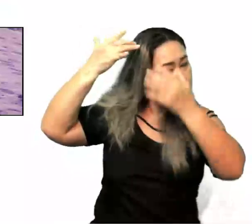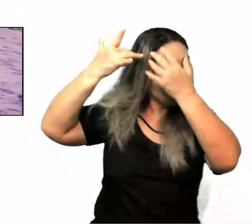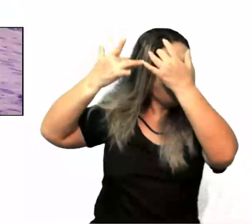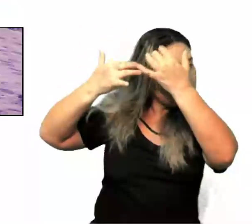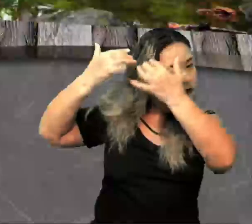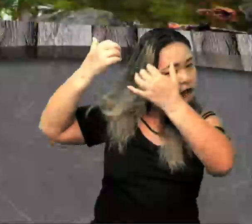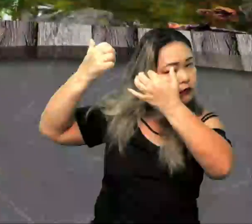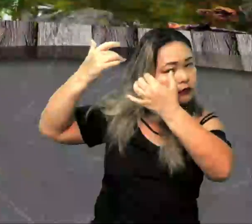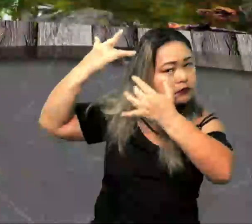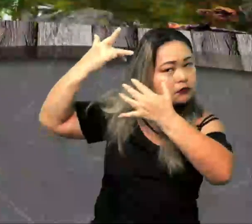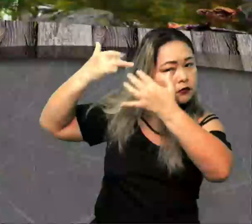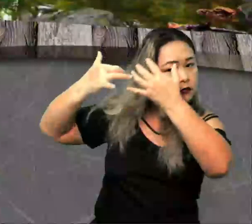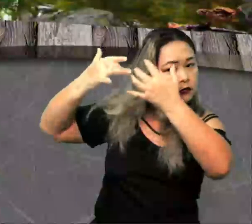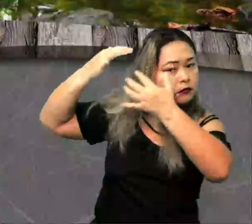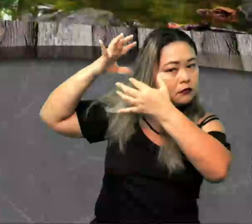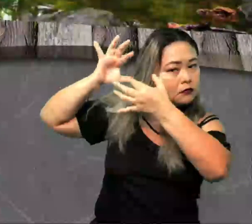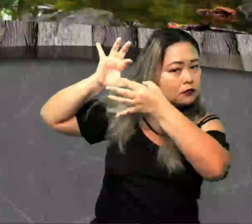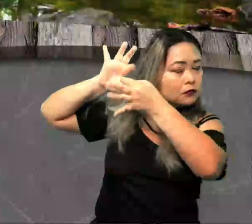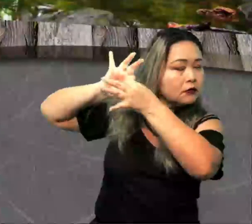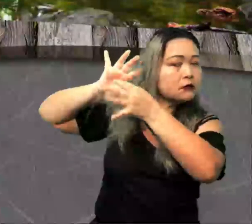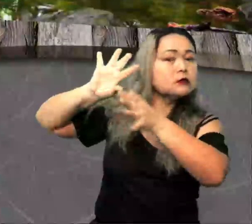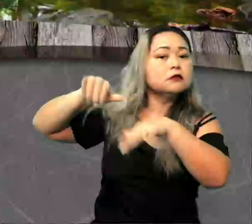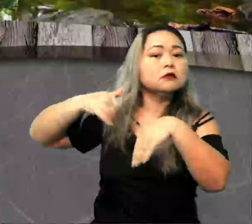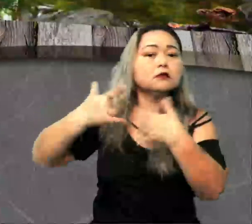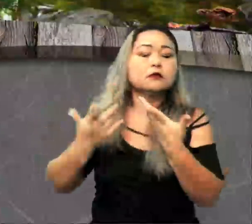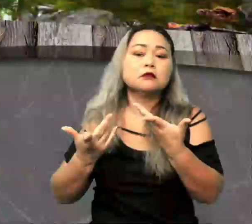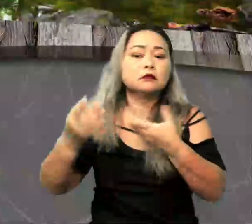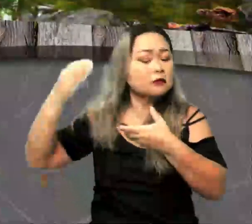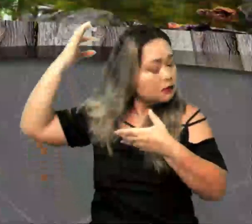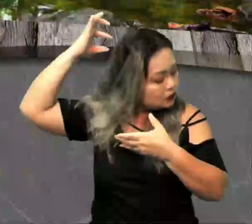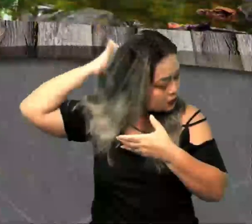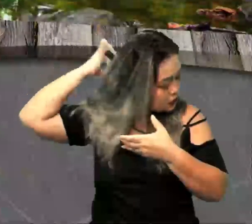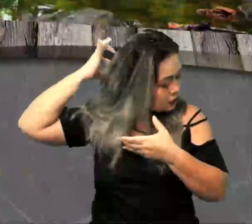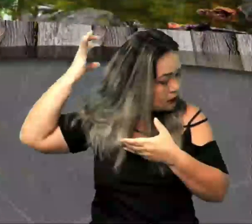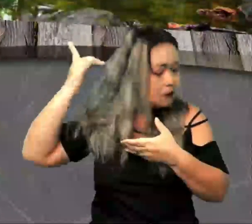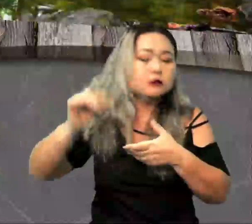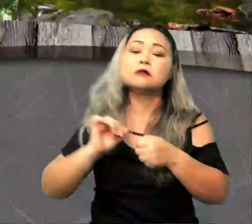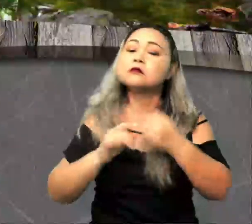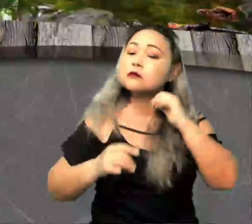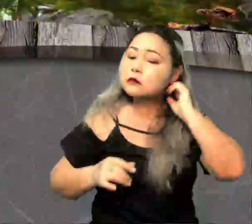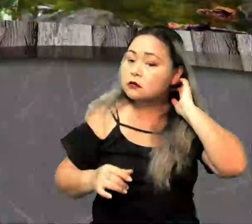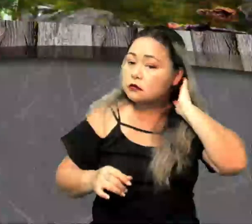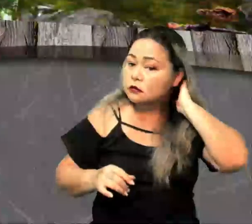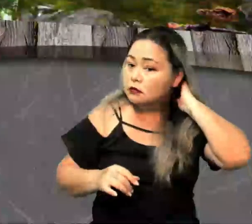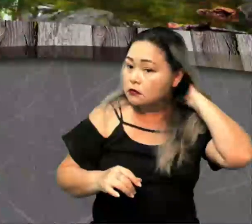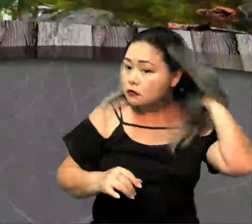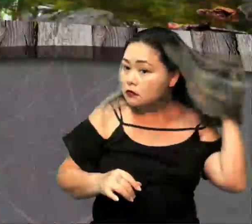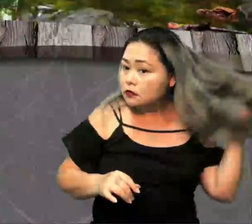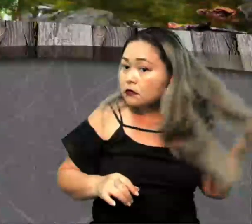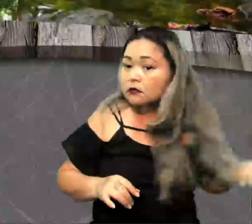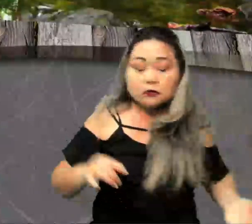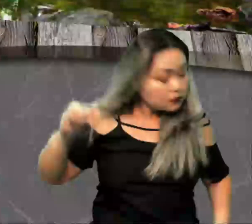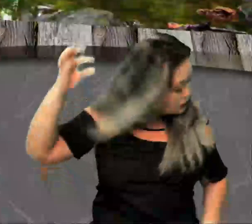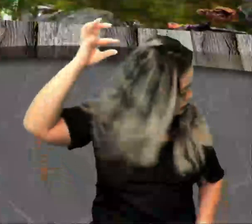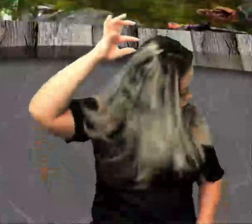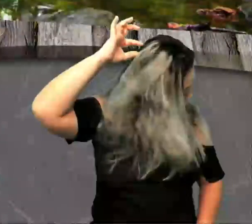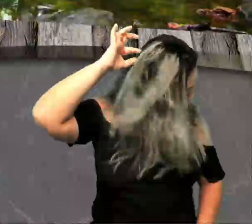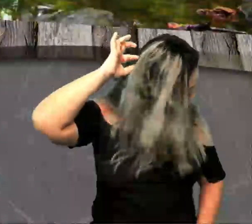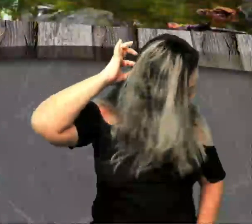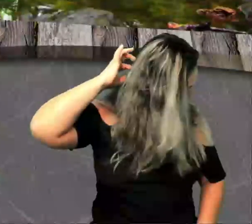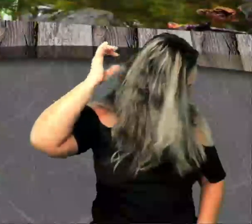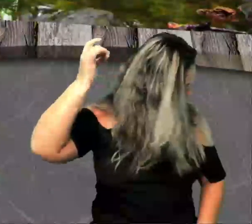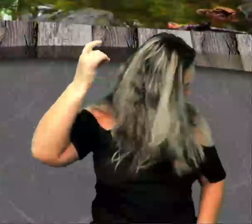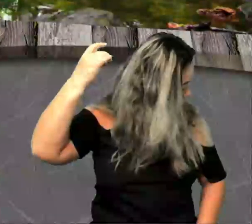que são as células que vão estar compondo o nosso sistema nervoso, que é aquela que vai provocar